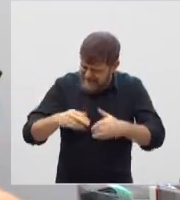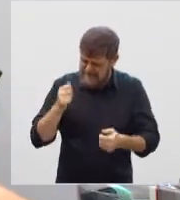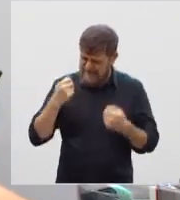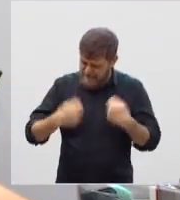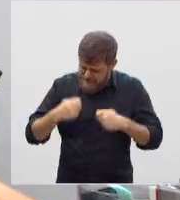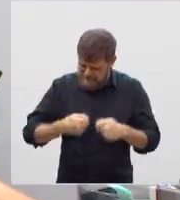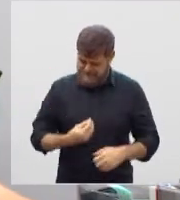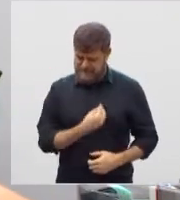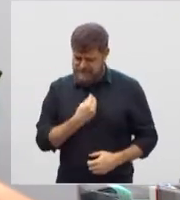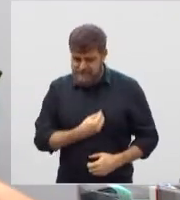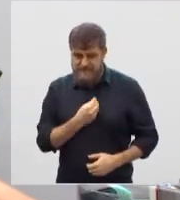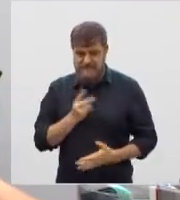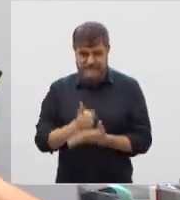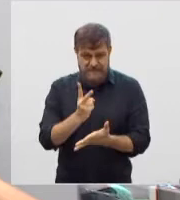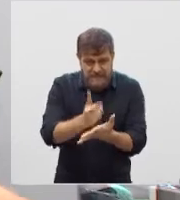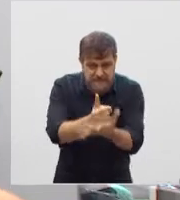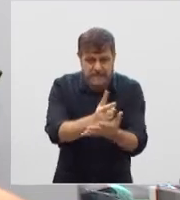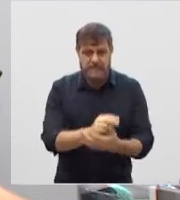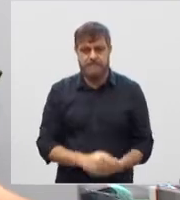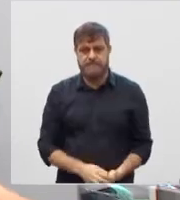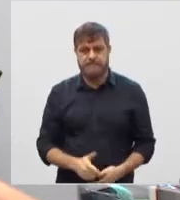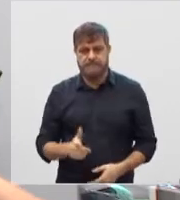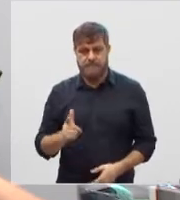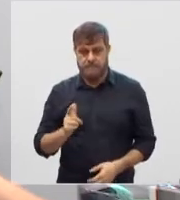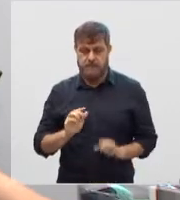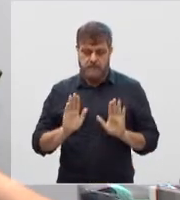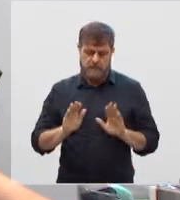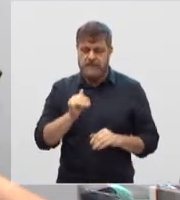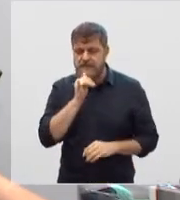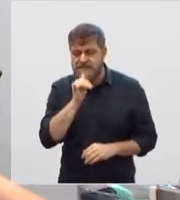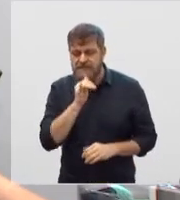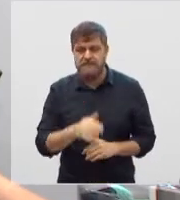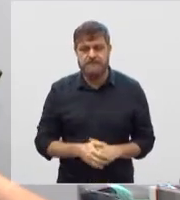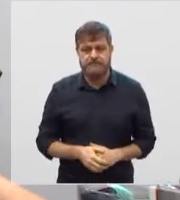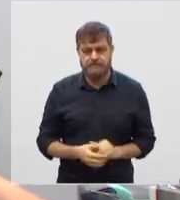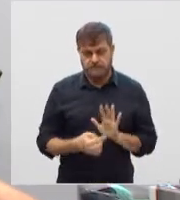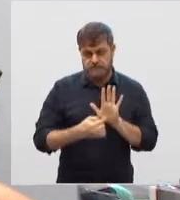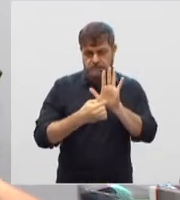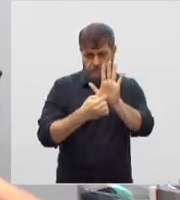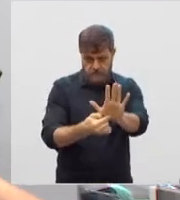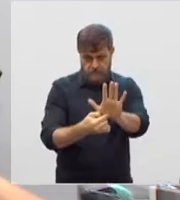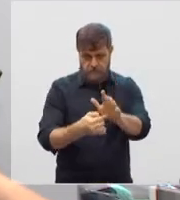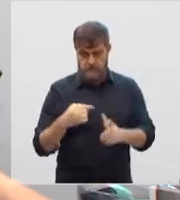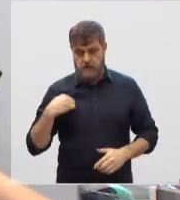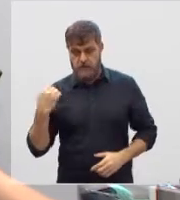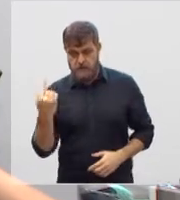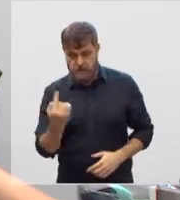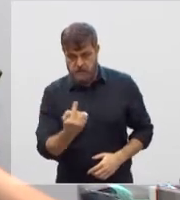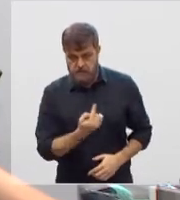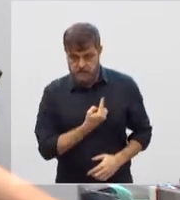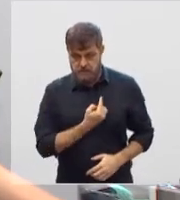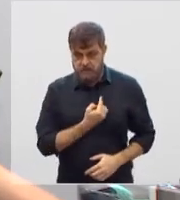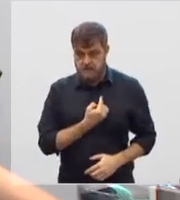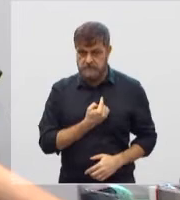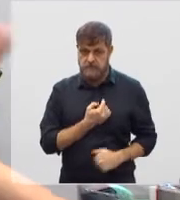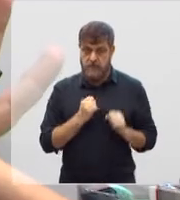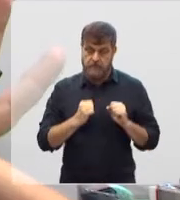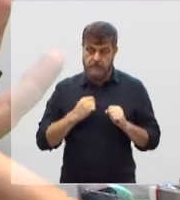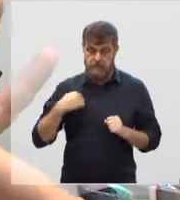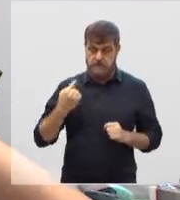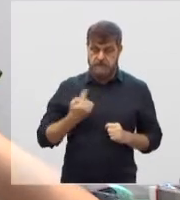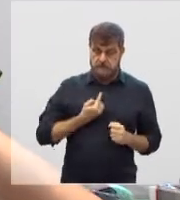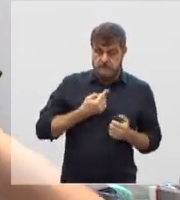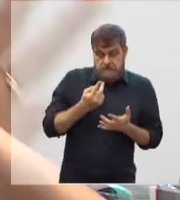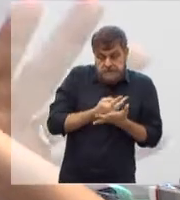precisamos da população todo o tempo, em todos os aspectos, tanto para mostrar que a gente, às vezes, do lado de